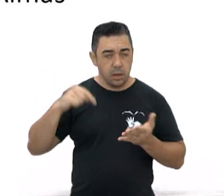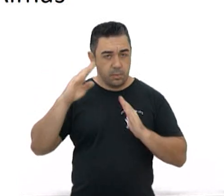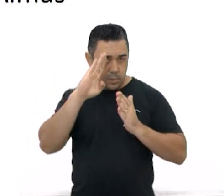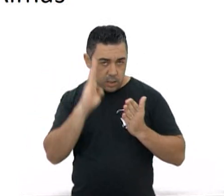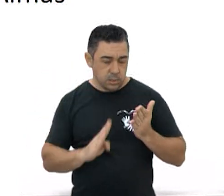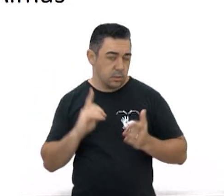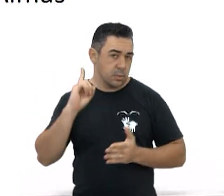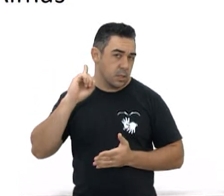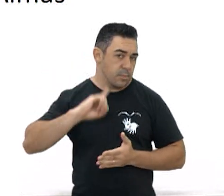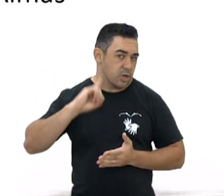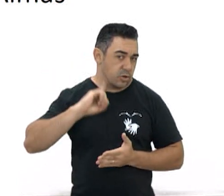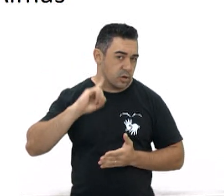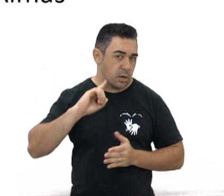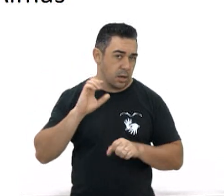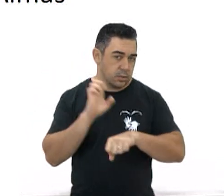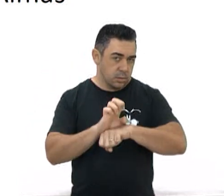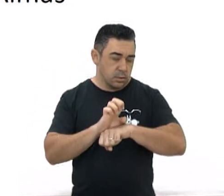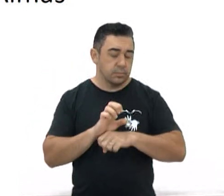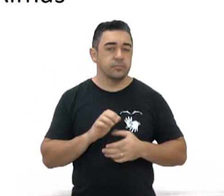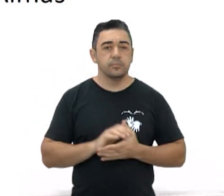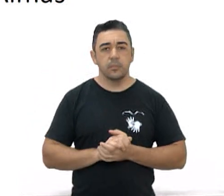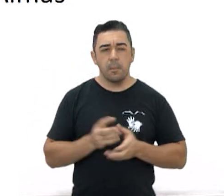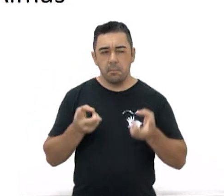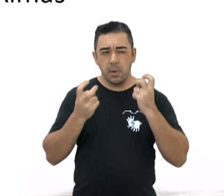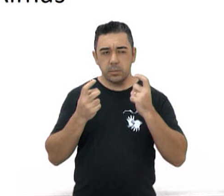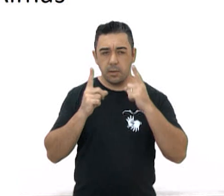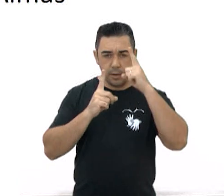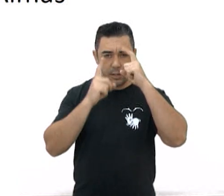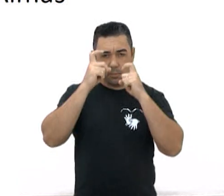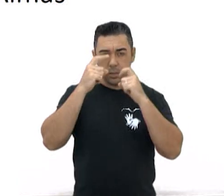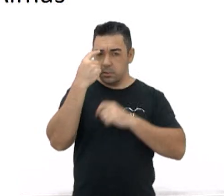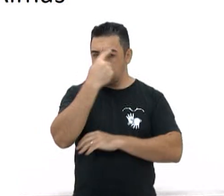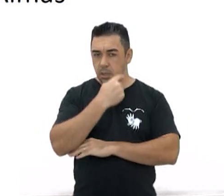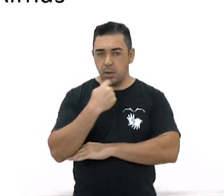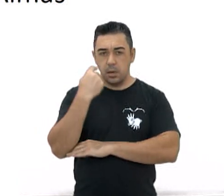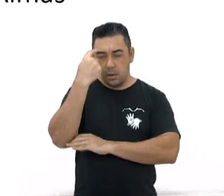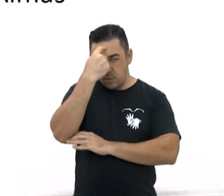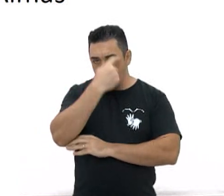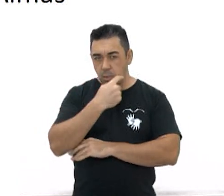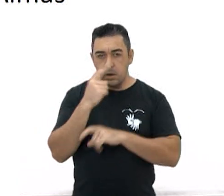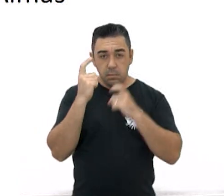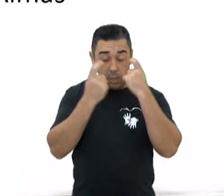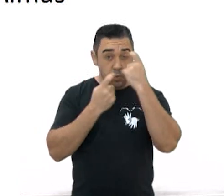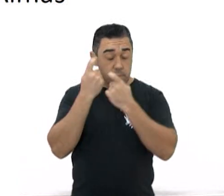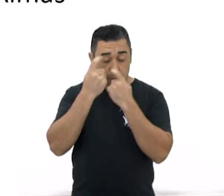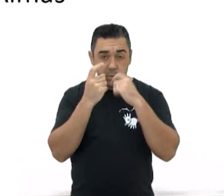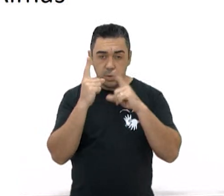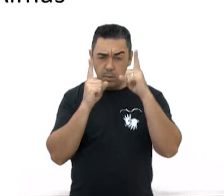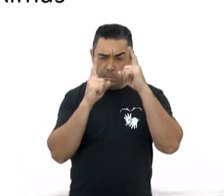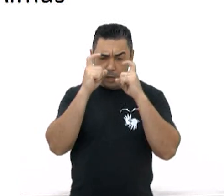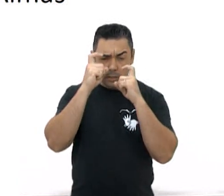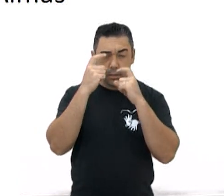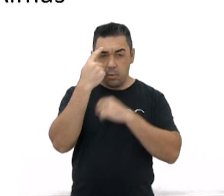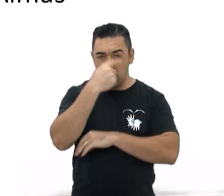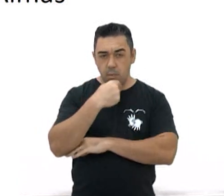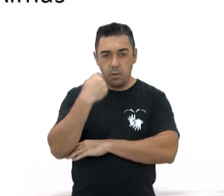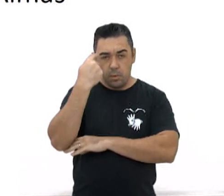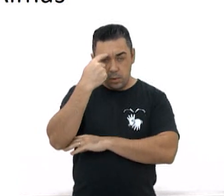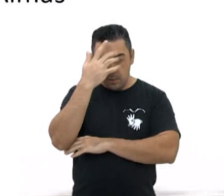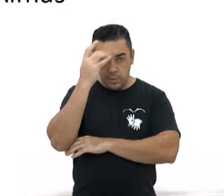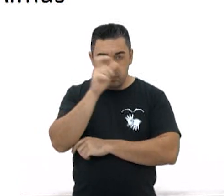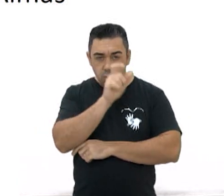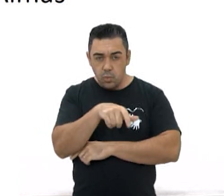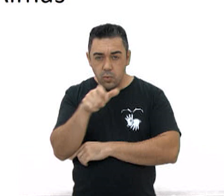Gerais. Percebam a expressão, a preocupação com a expressão das